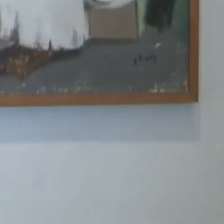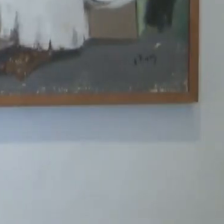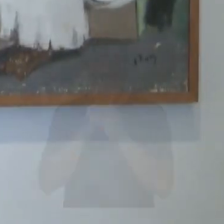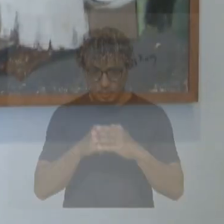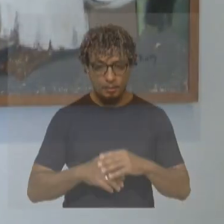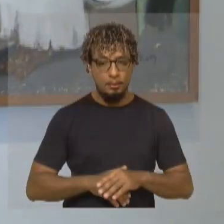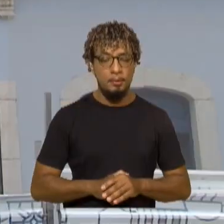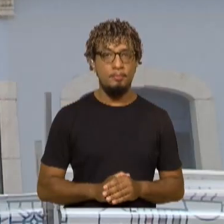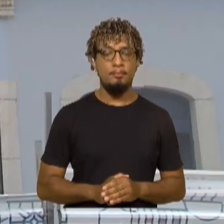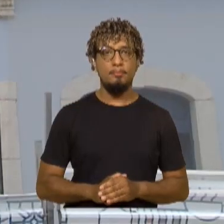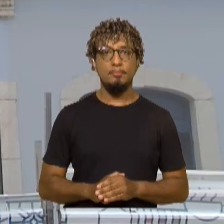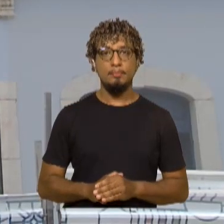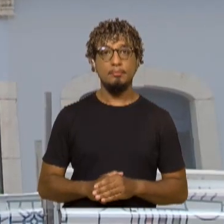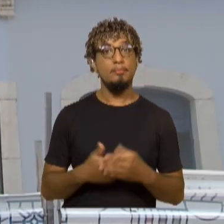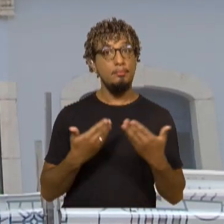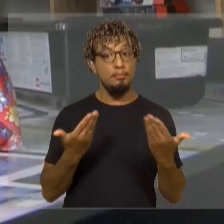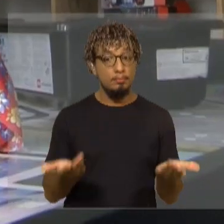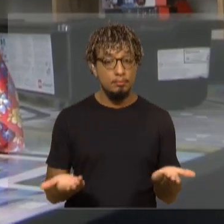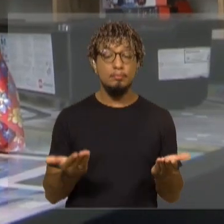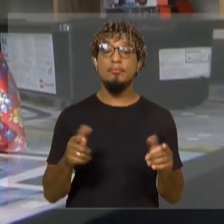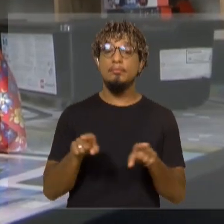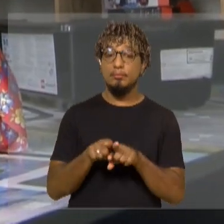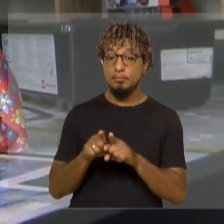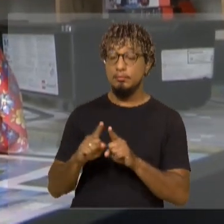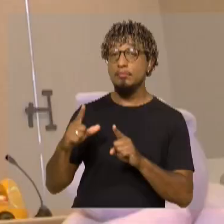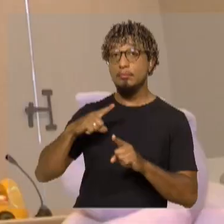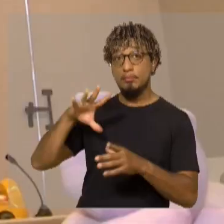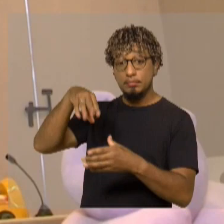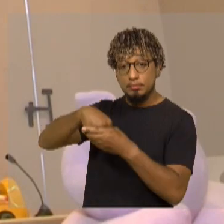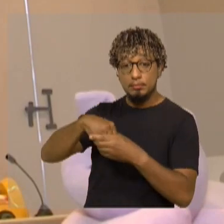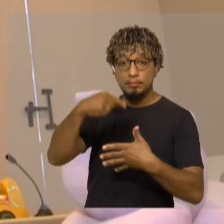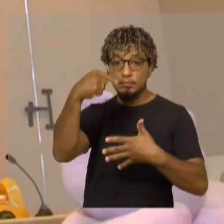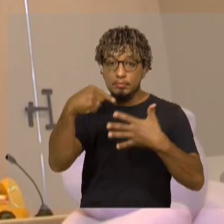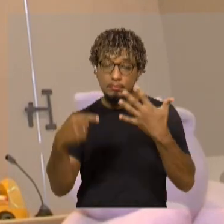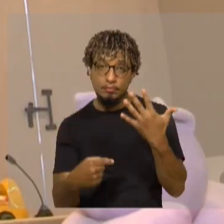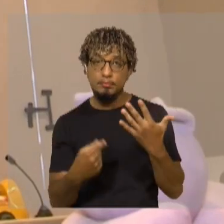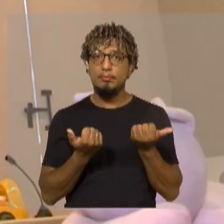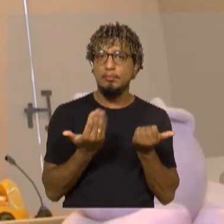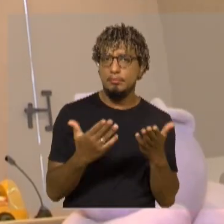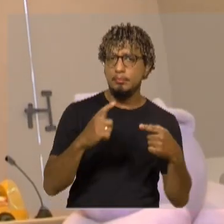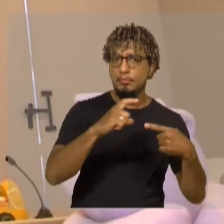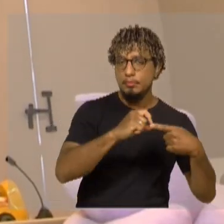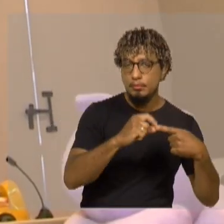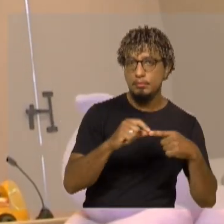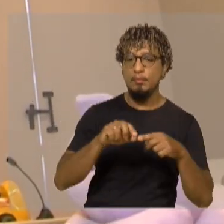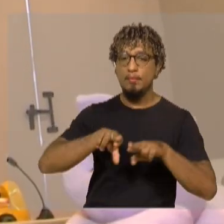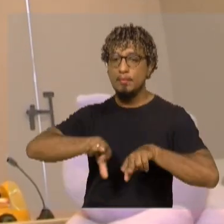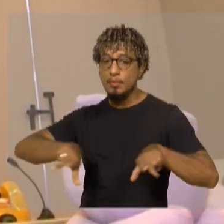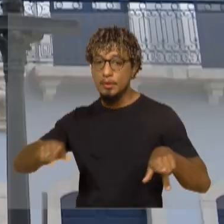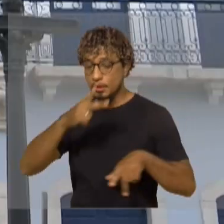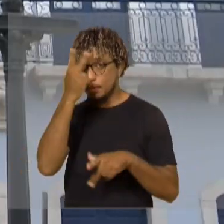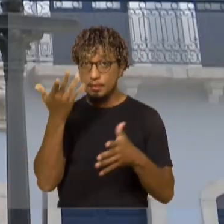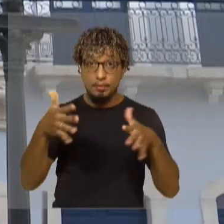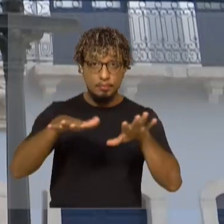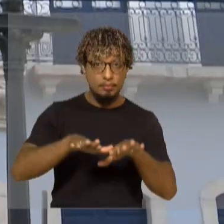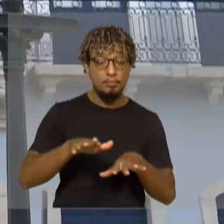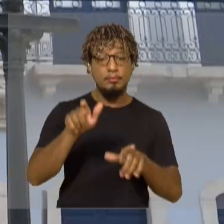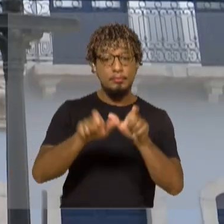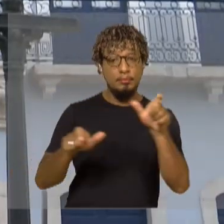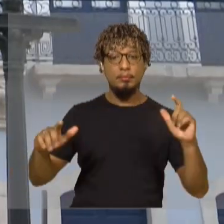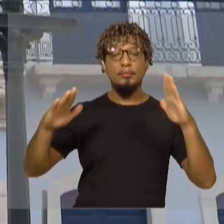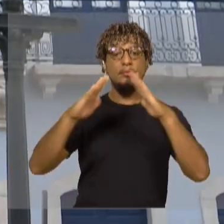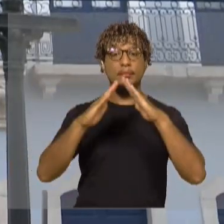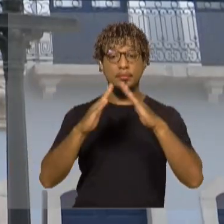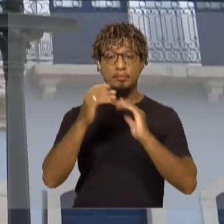Um espaço que reúne arte, gastronomia, robótica e que proporciona a inclusão de pessoas atípicas. O Casarão